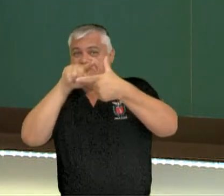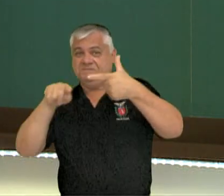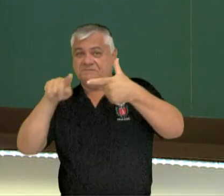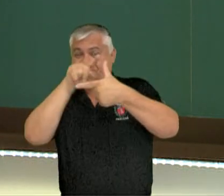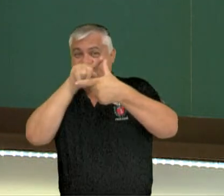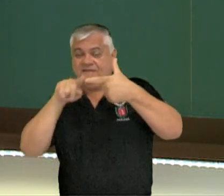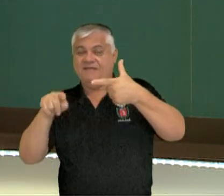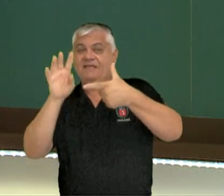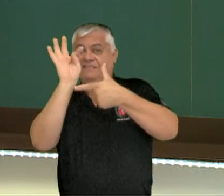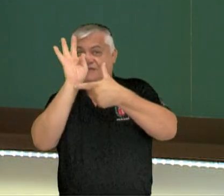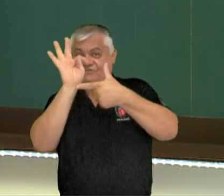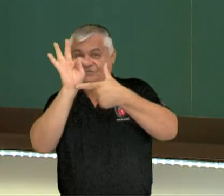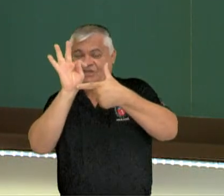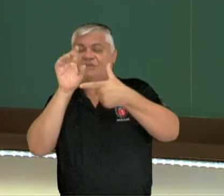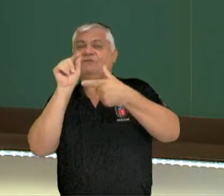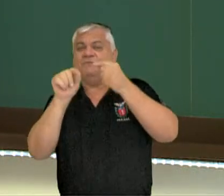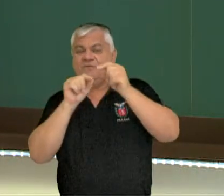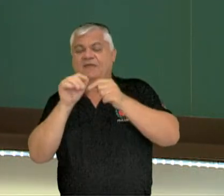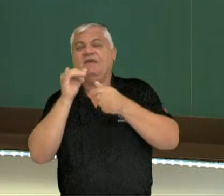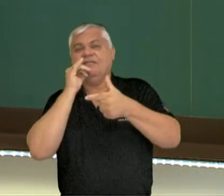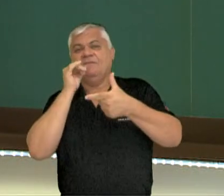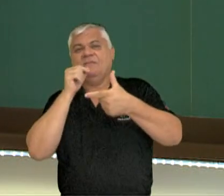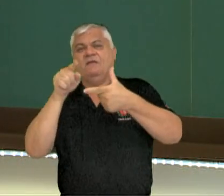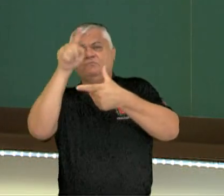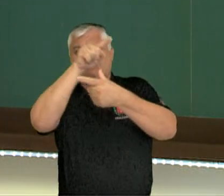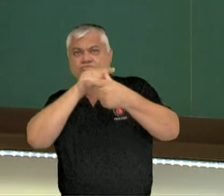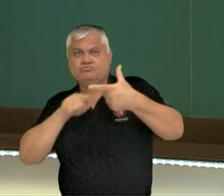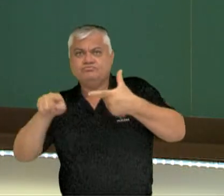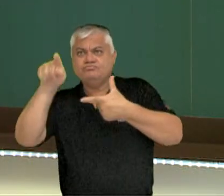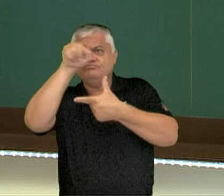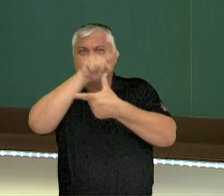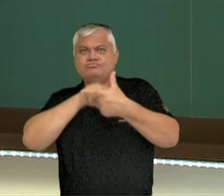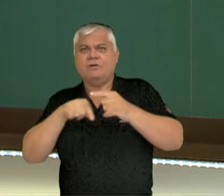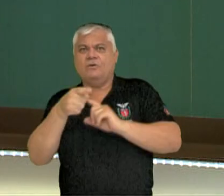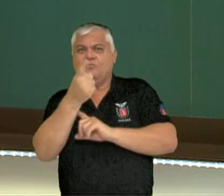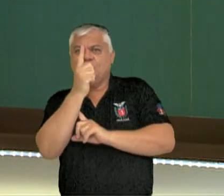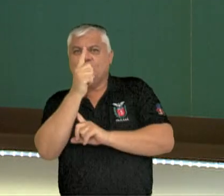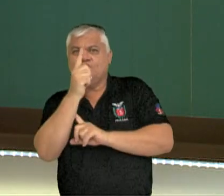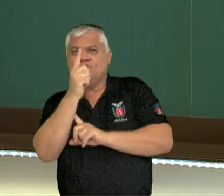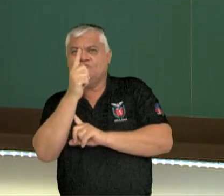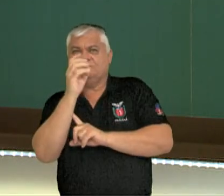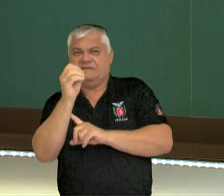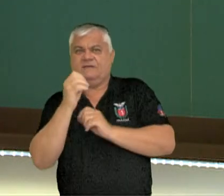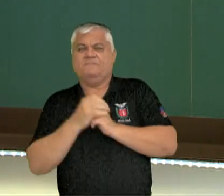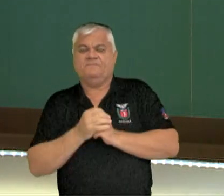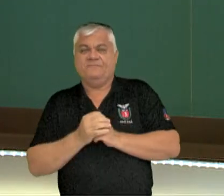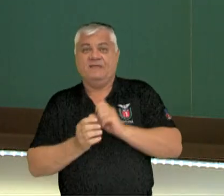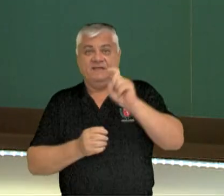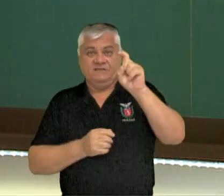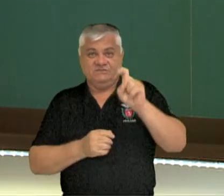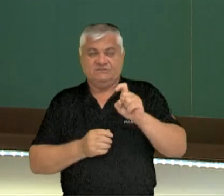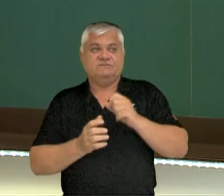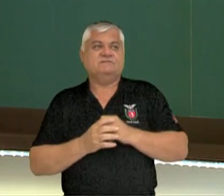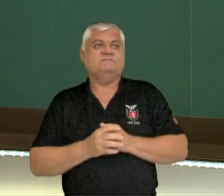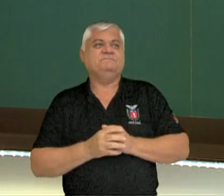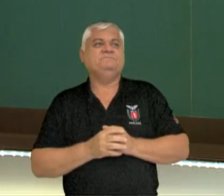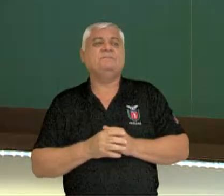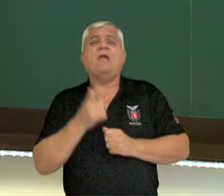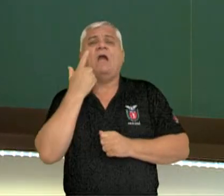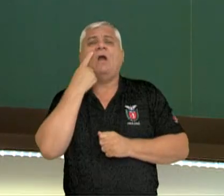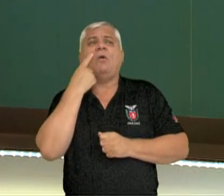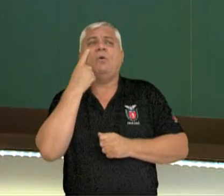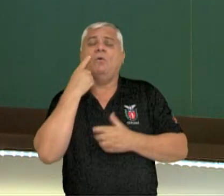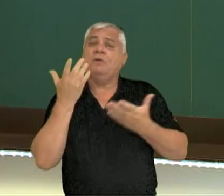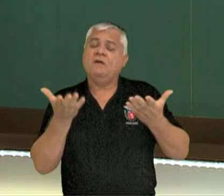e tangente a circunferência no ponto 1, 0. 1 para X, 0 para Y. Então, agora, é